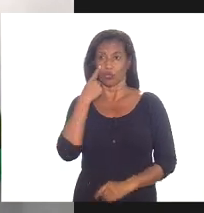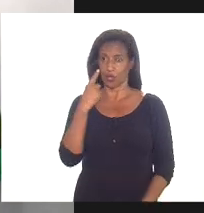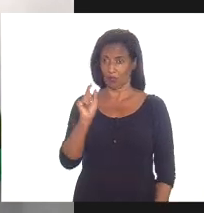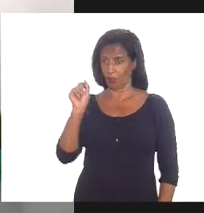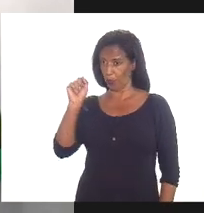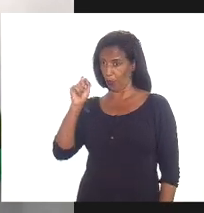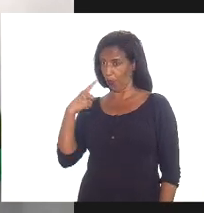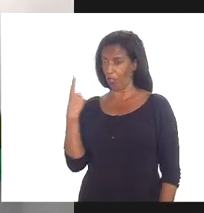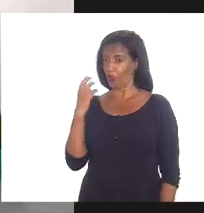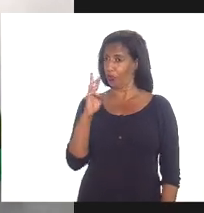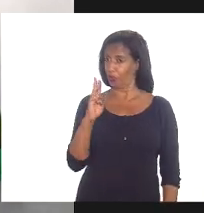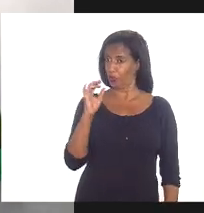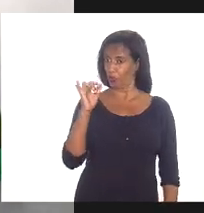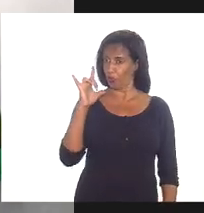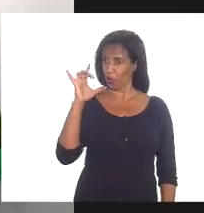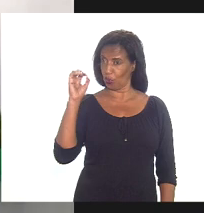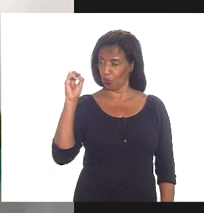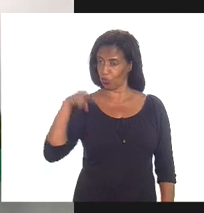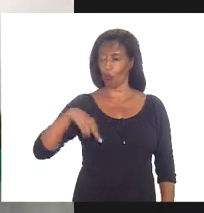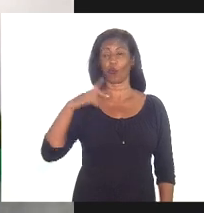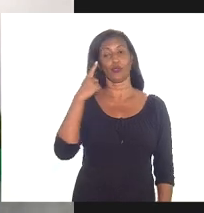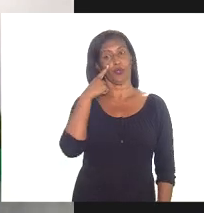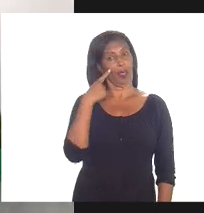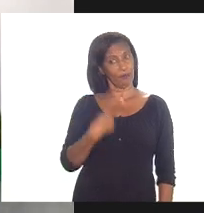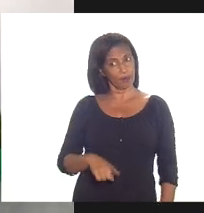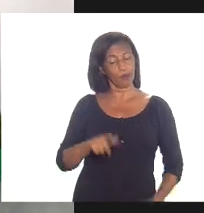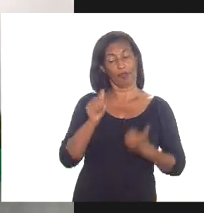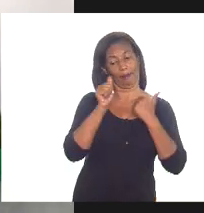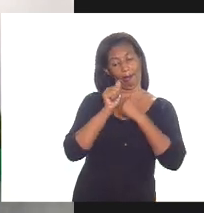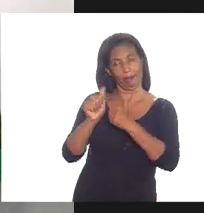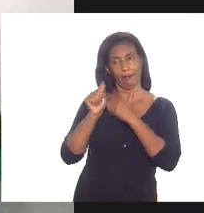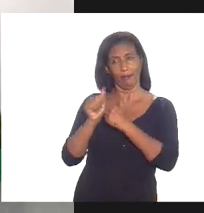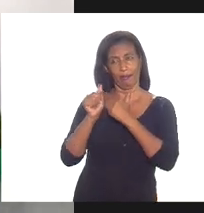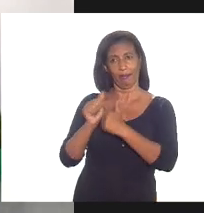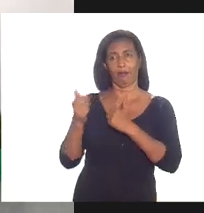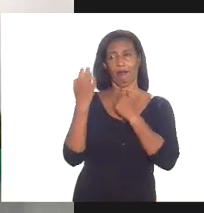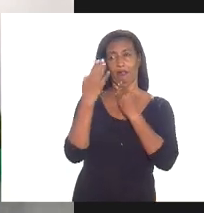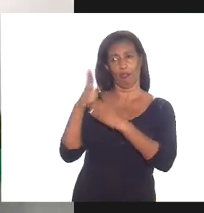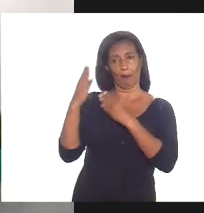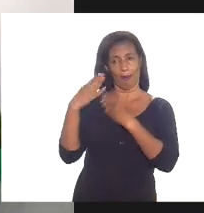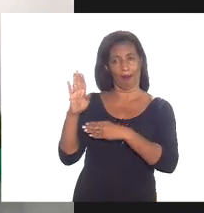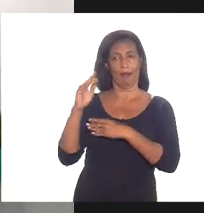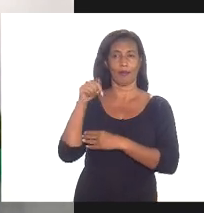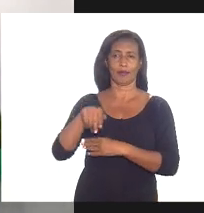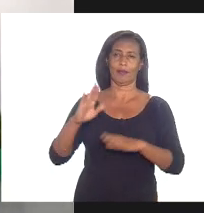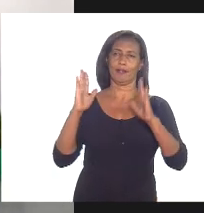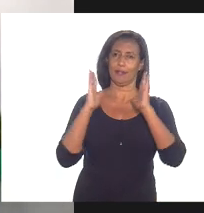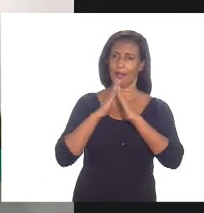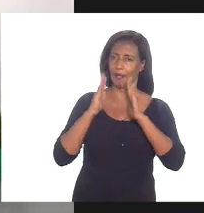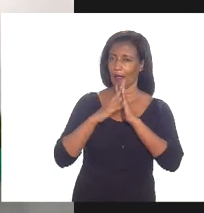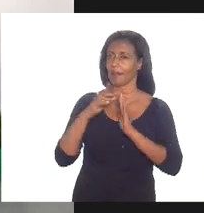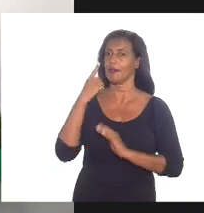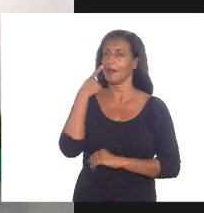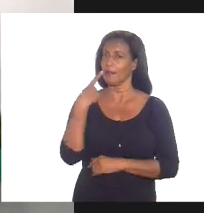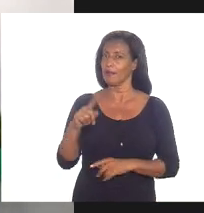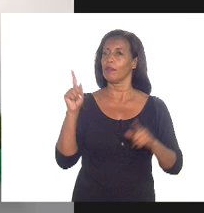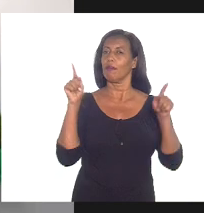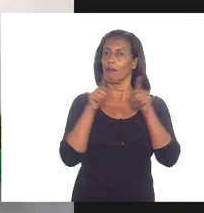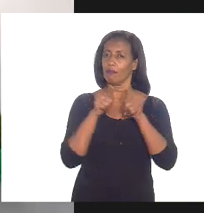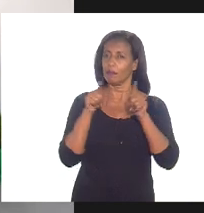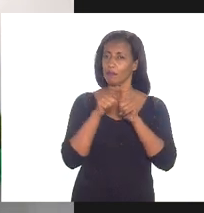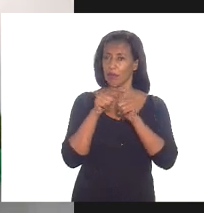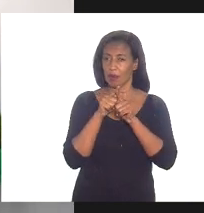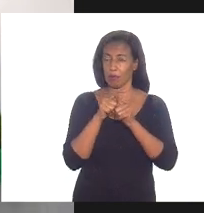Witzel operando uma série de tentativas de ameaça a essa casa e vimos que também isso não